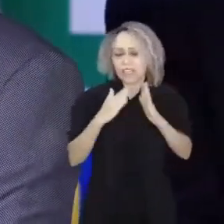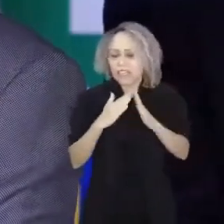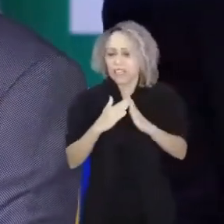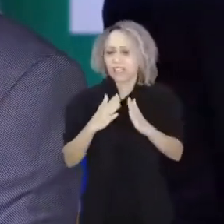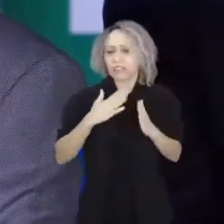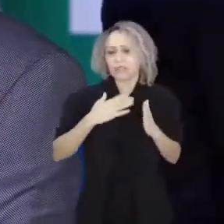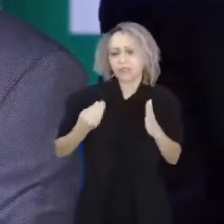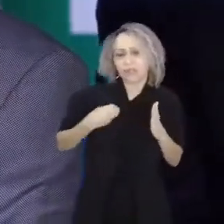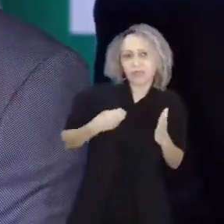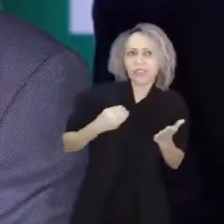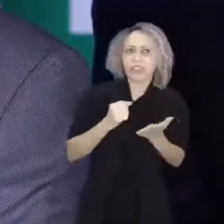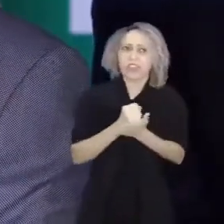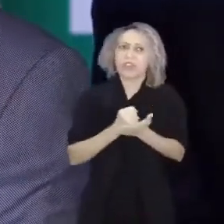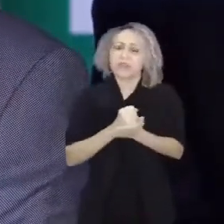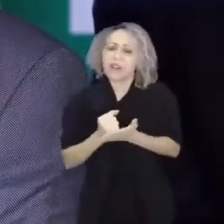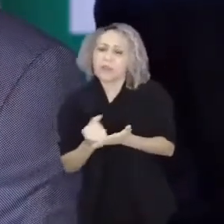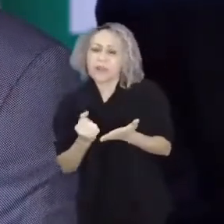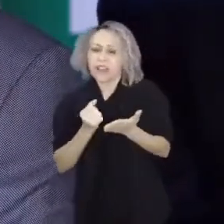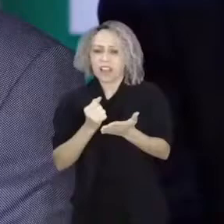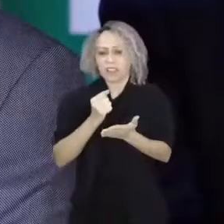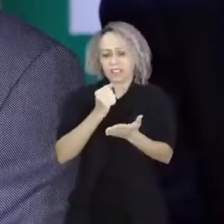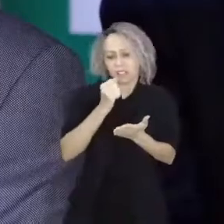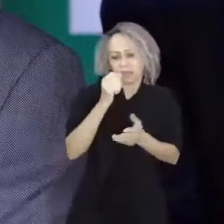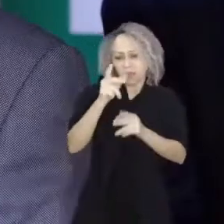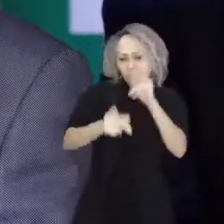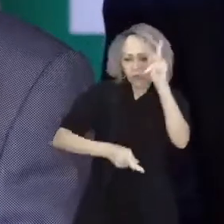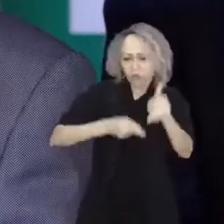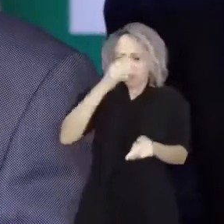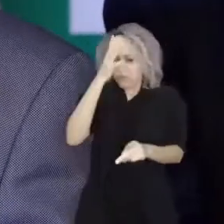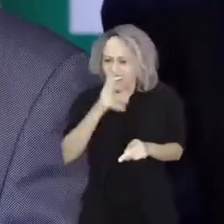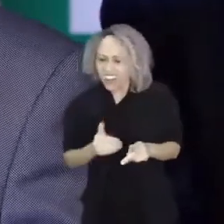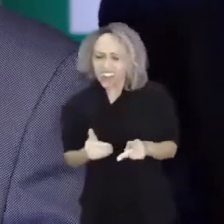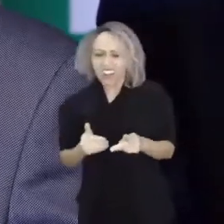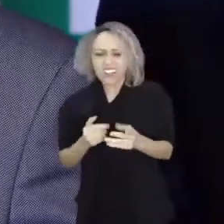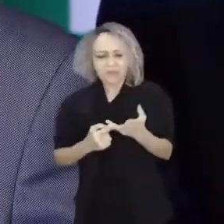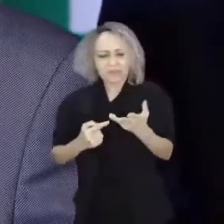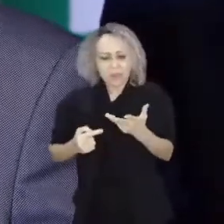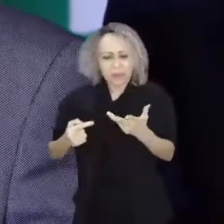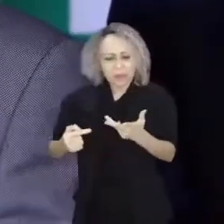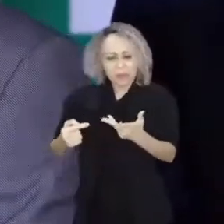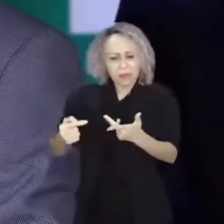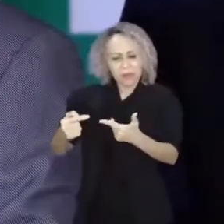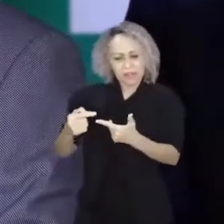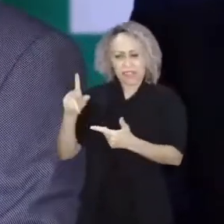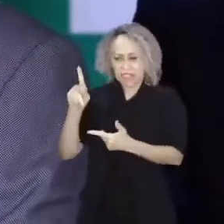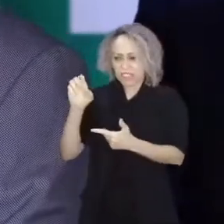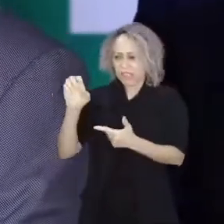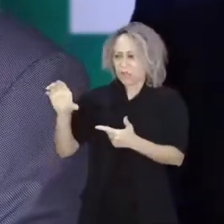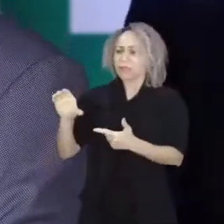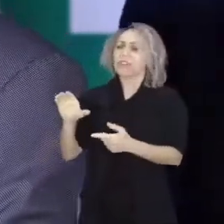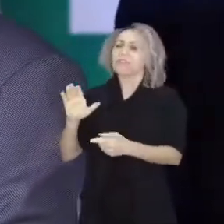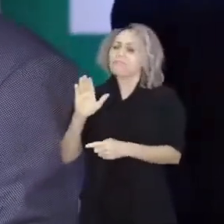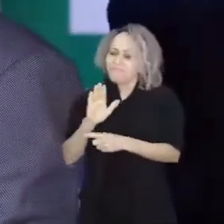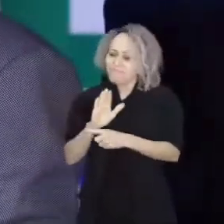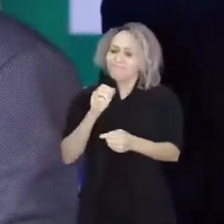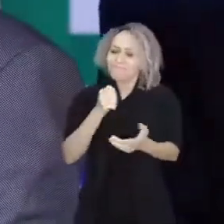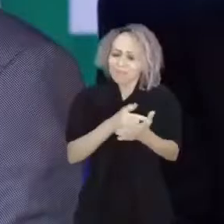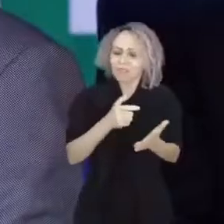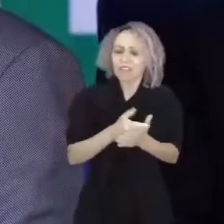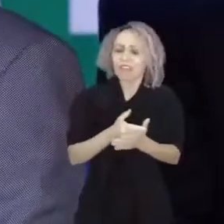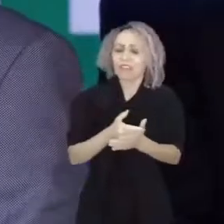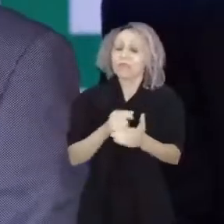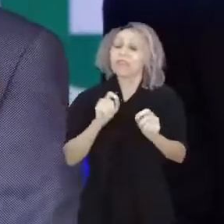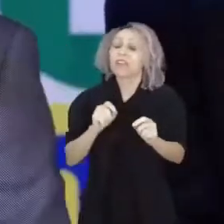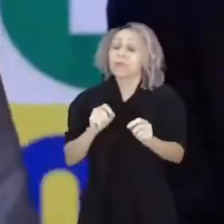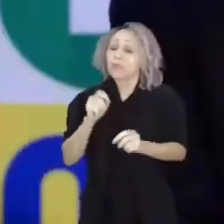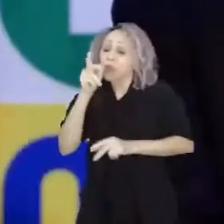começar a cuidar do povo brasileiro. Eu sei que quando esses ministros tomaram posse, todos eles vão se